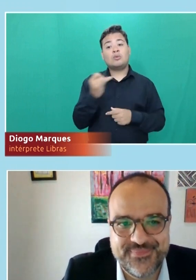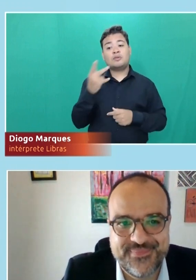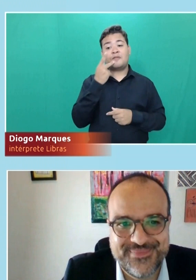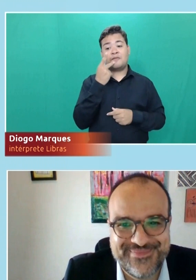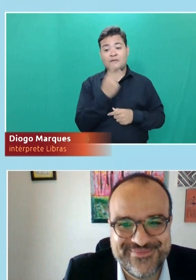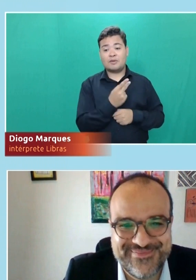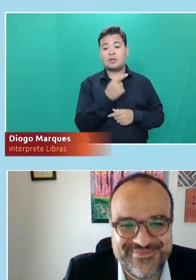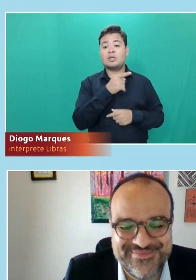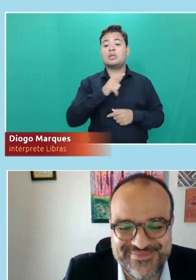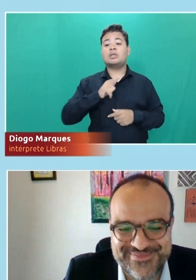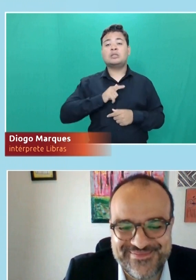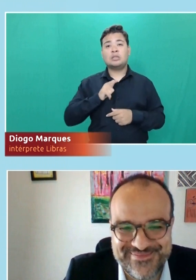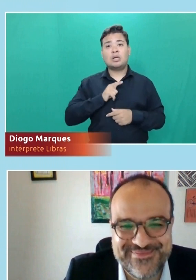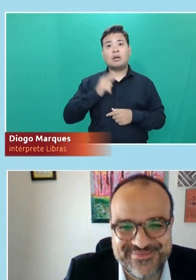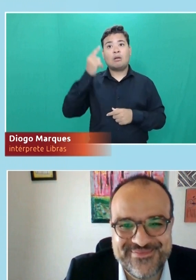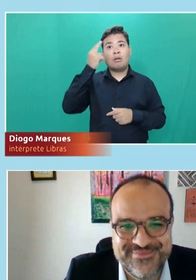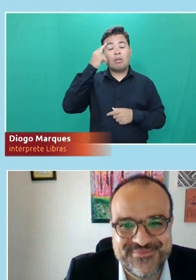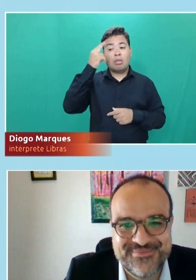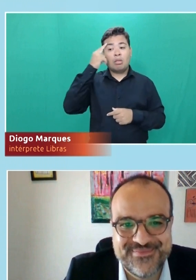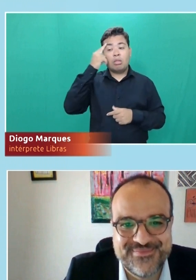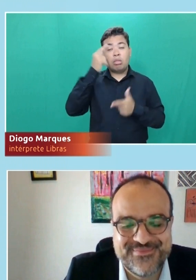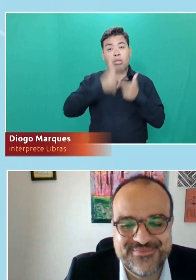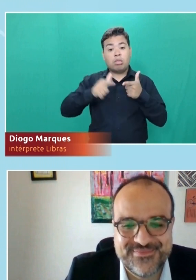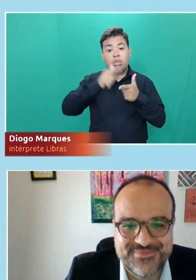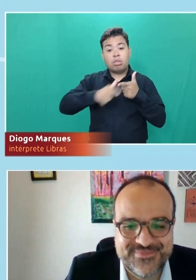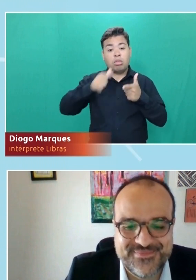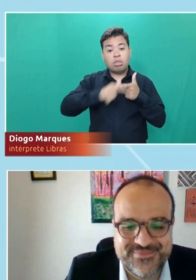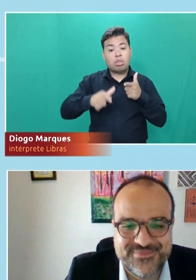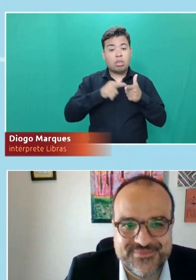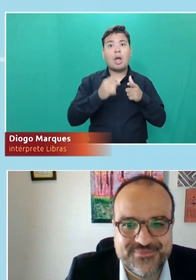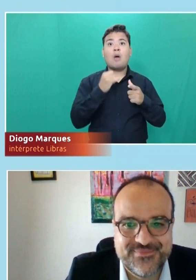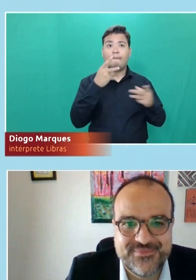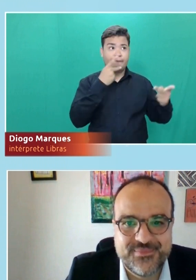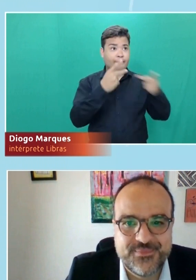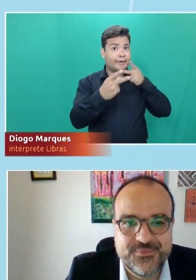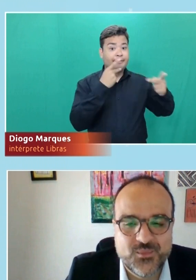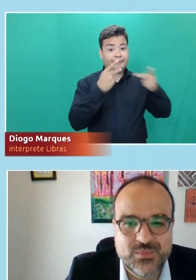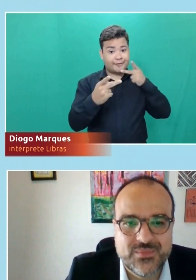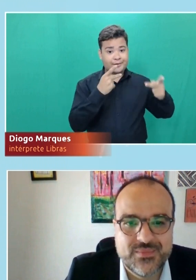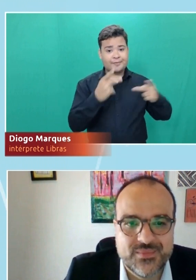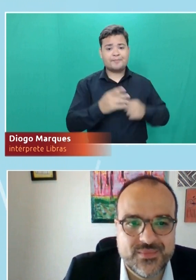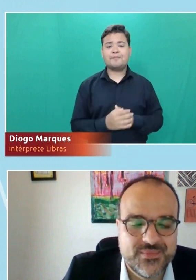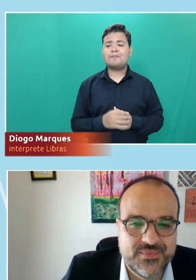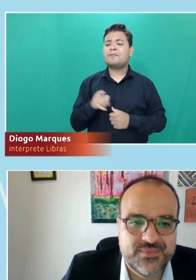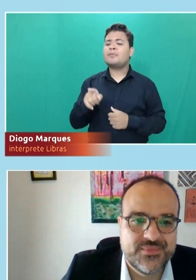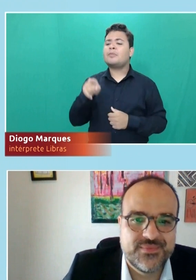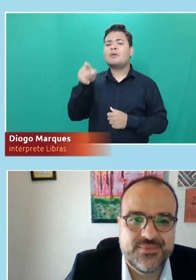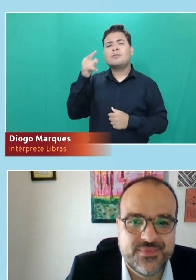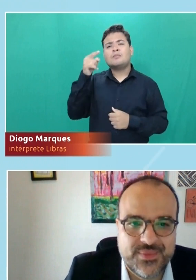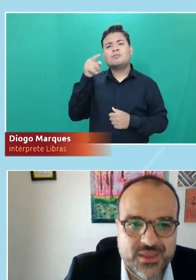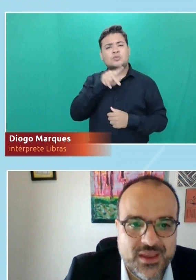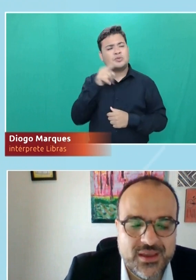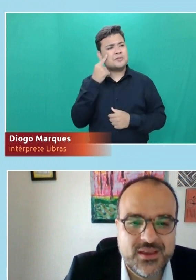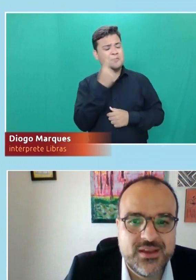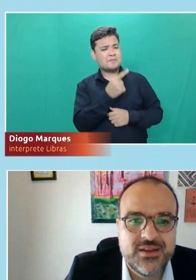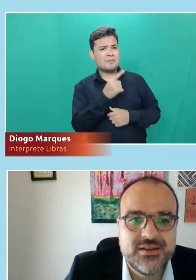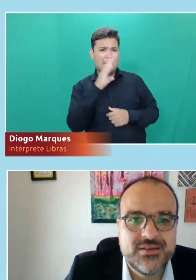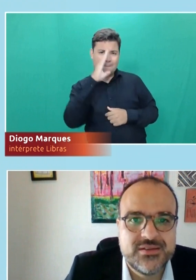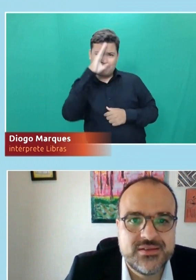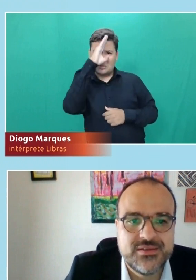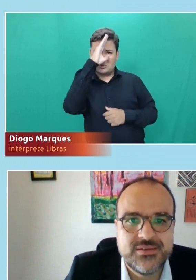até com problemas psiquiátricos. Como é que o senhor vê a figura de Jair Bolsonaro no próximo ano? Ele vai